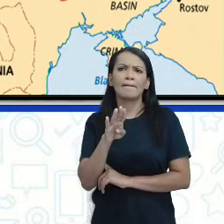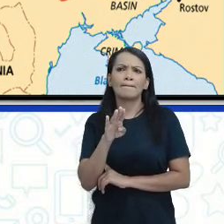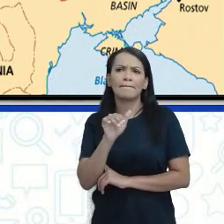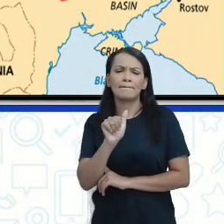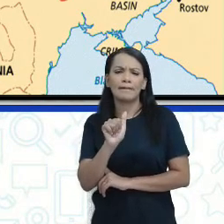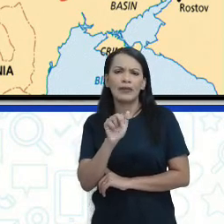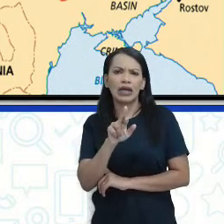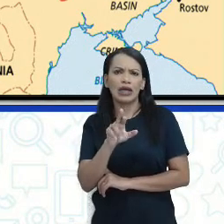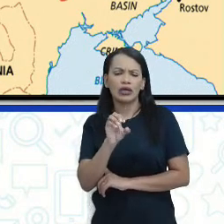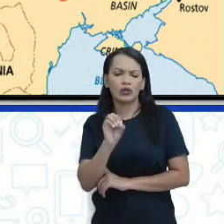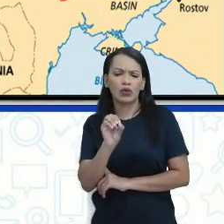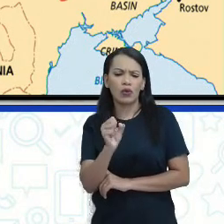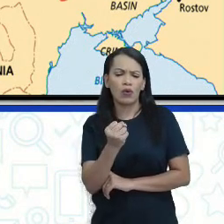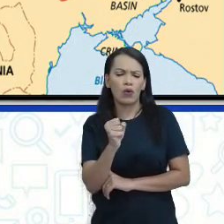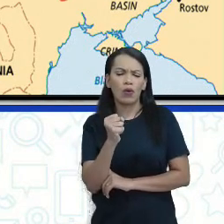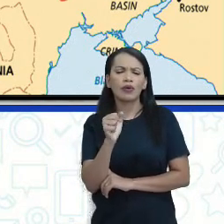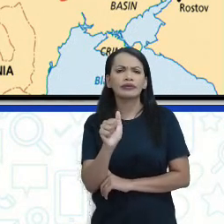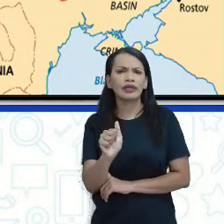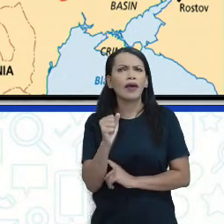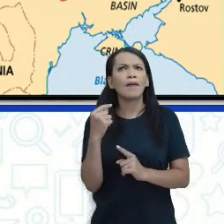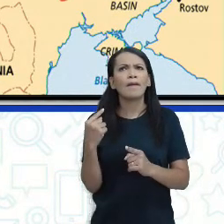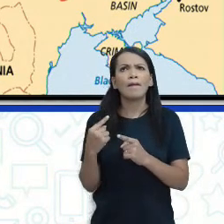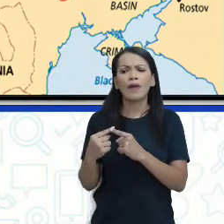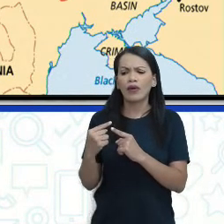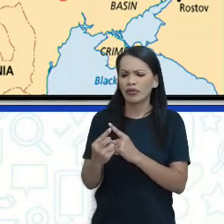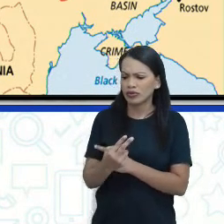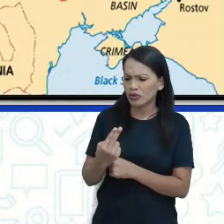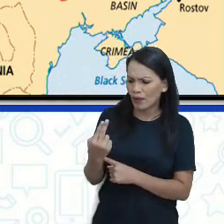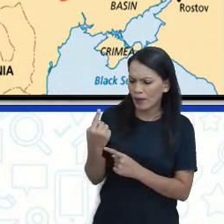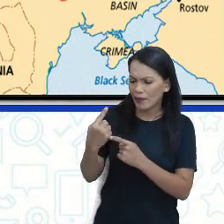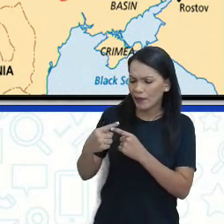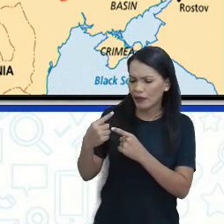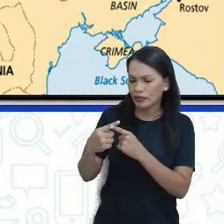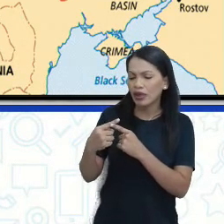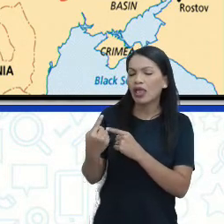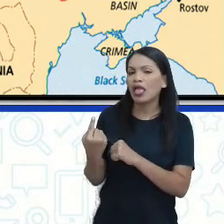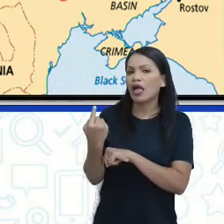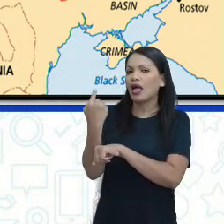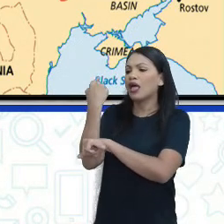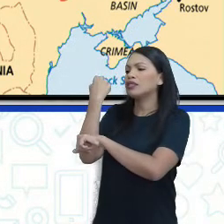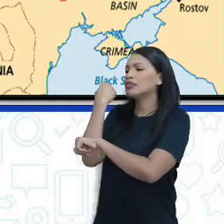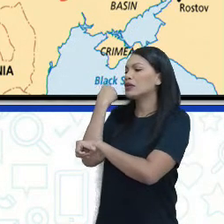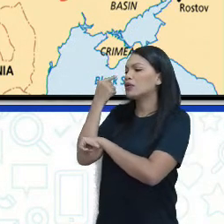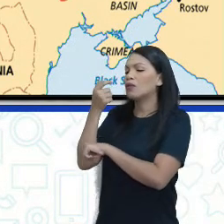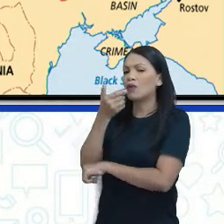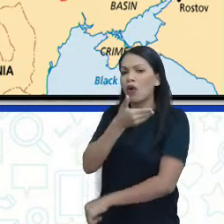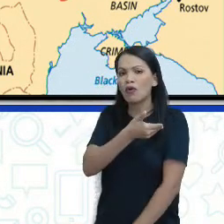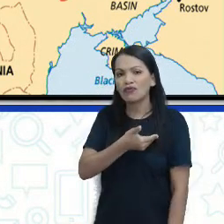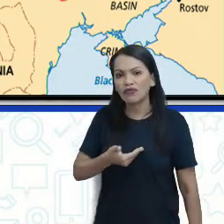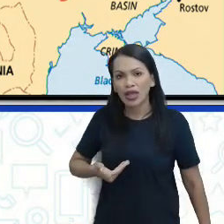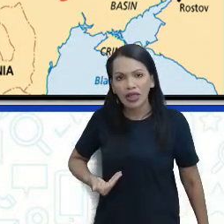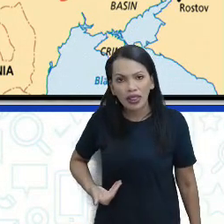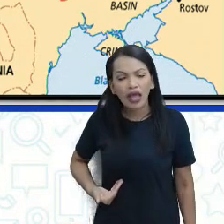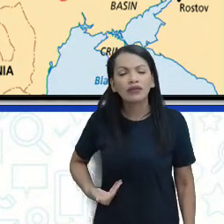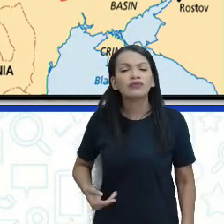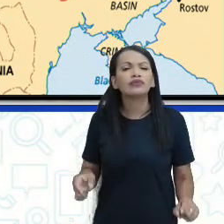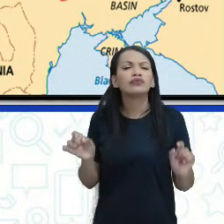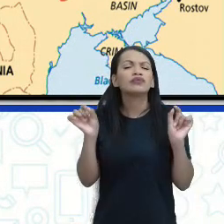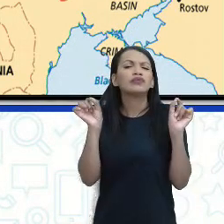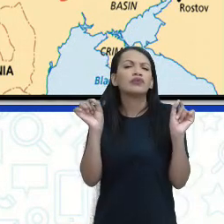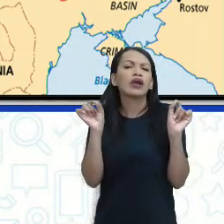faz menção ao um antigo imperador, né, governante do chamado